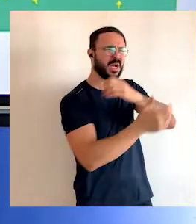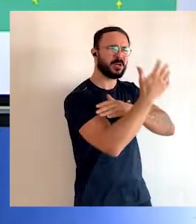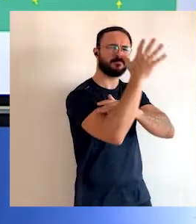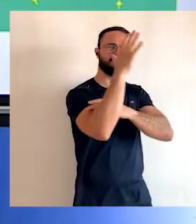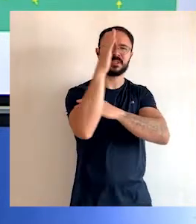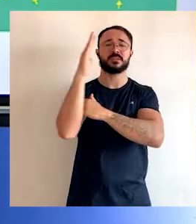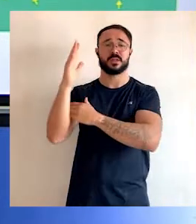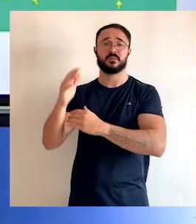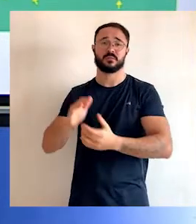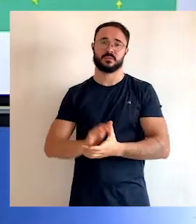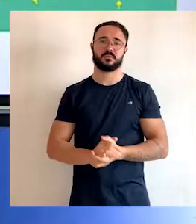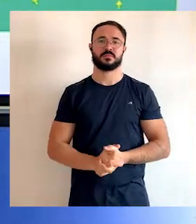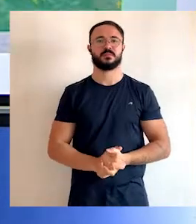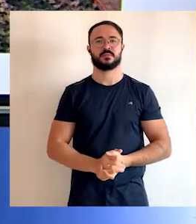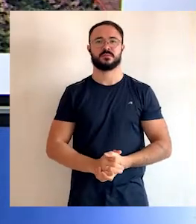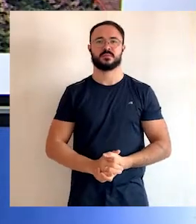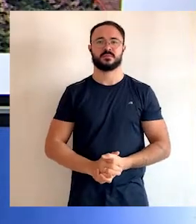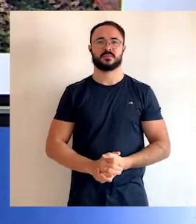problema ambiental.